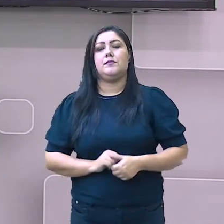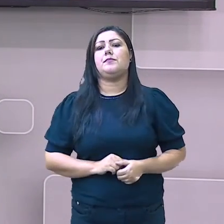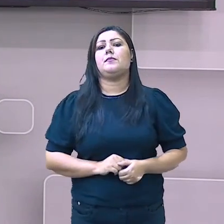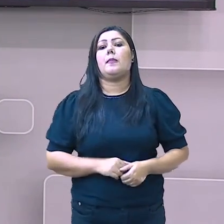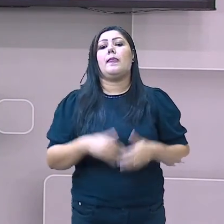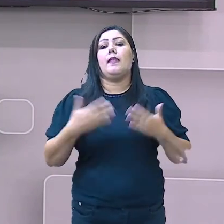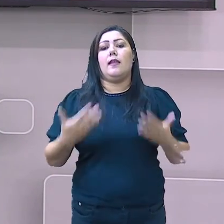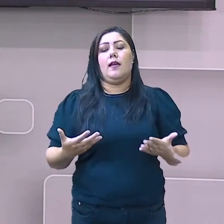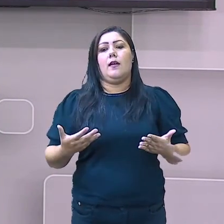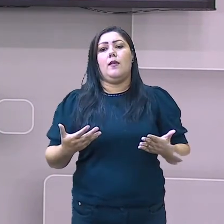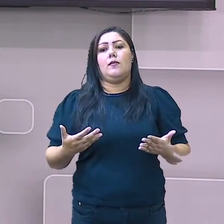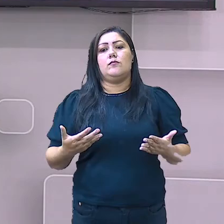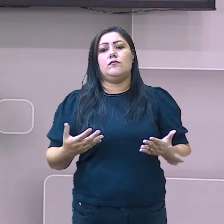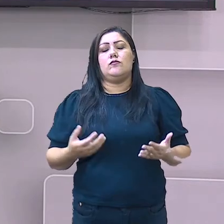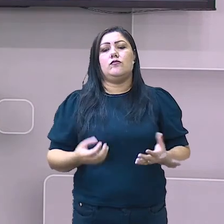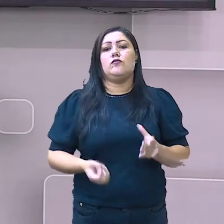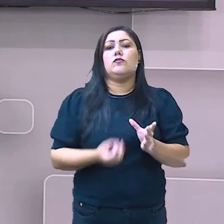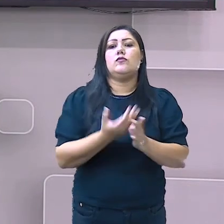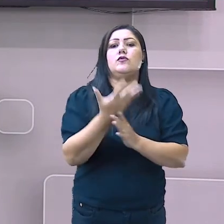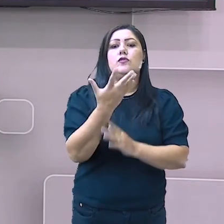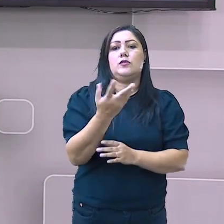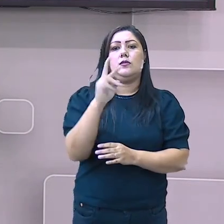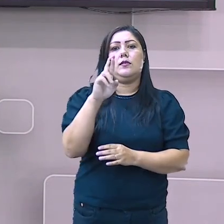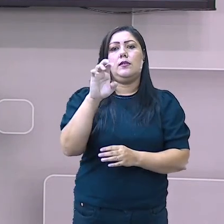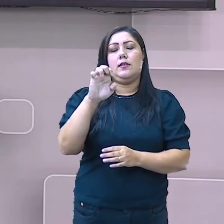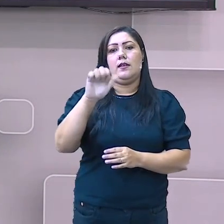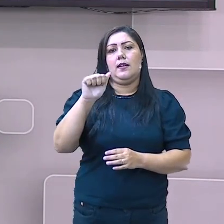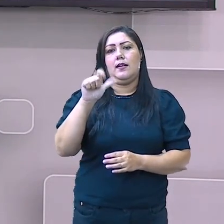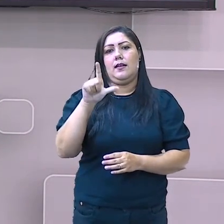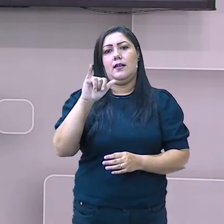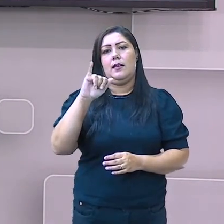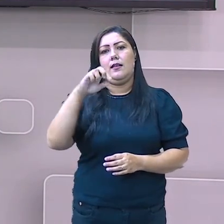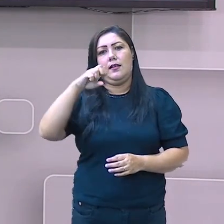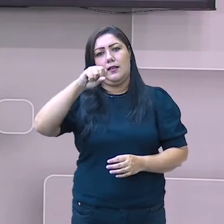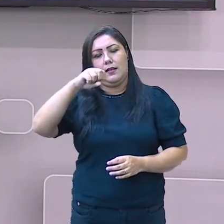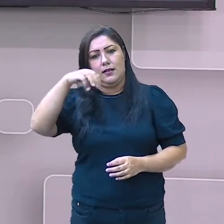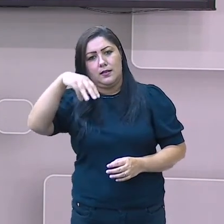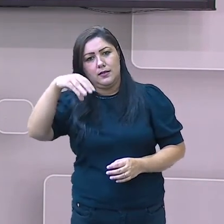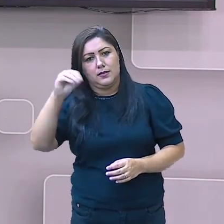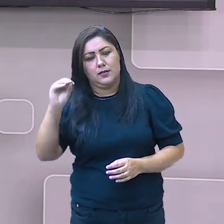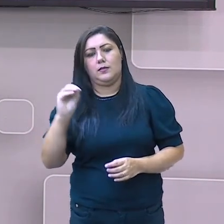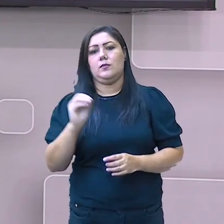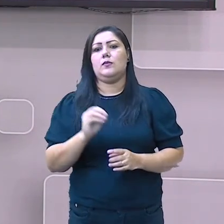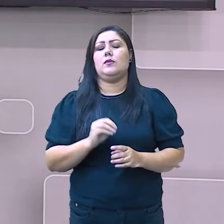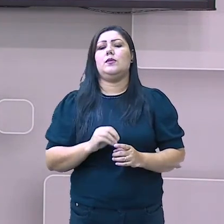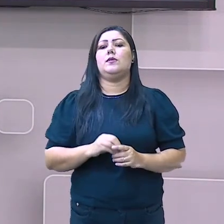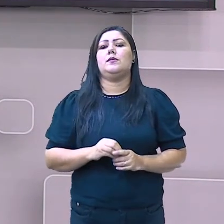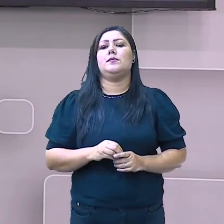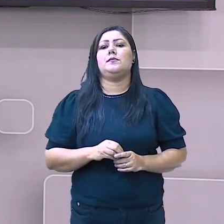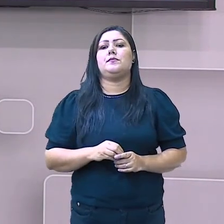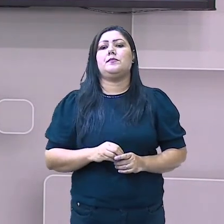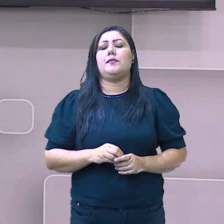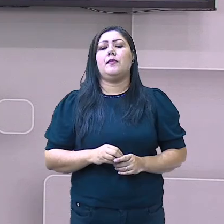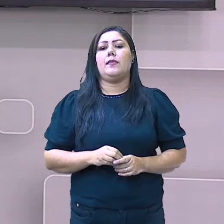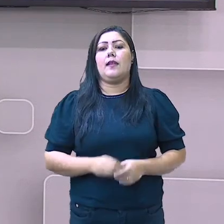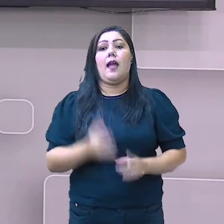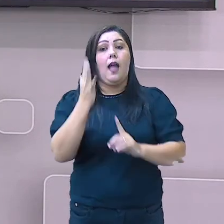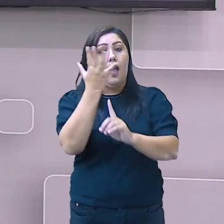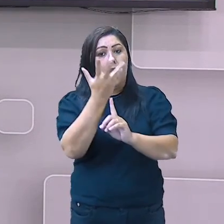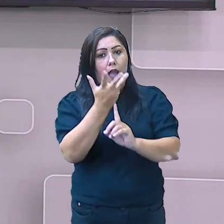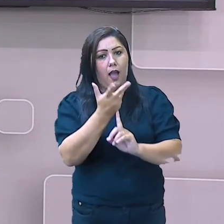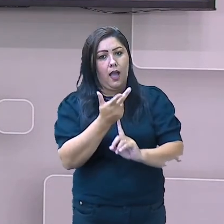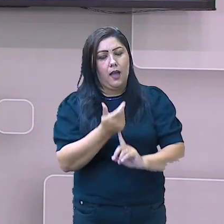realismo socialista, financiada e controlada pelo Estado. A arte deveria enaltecer a pátria soviética